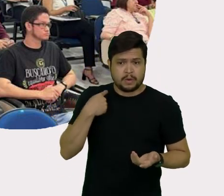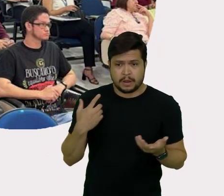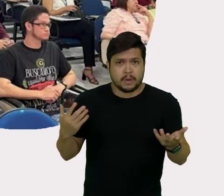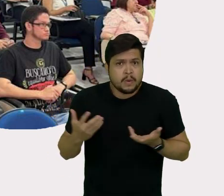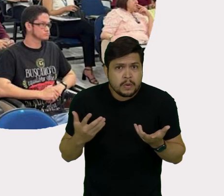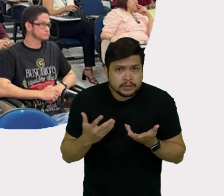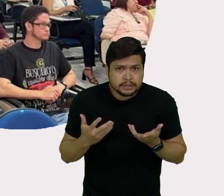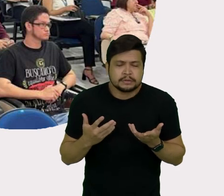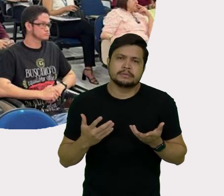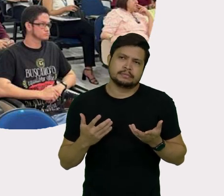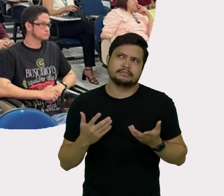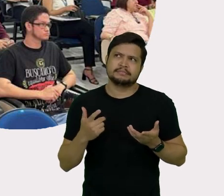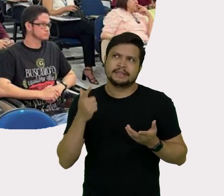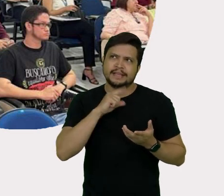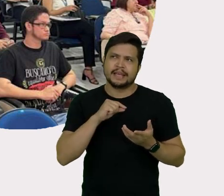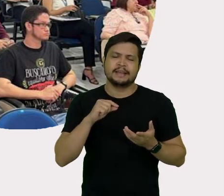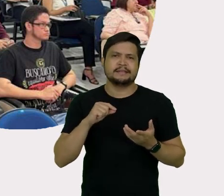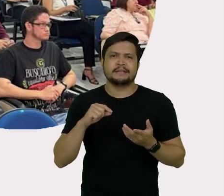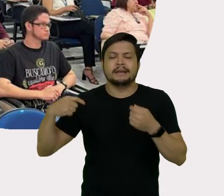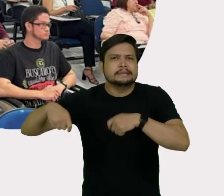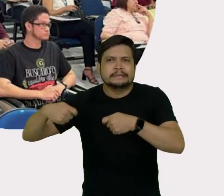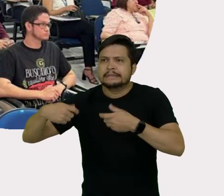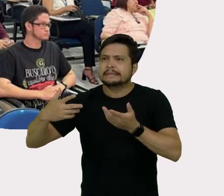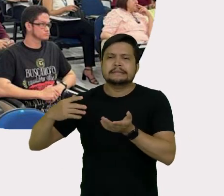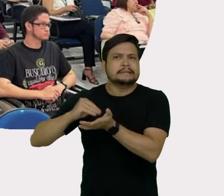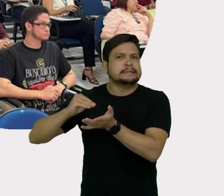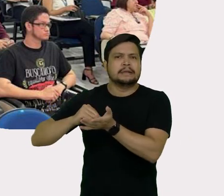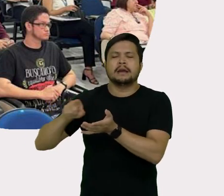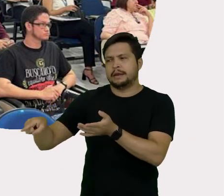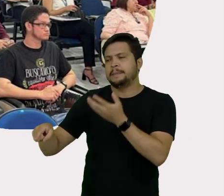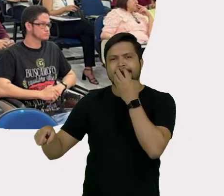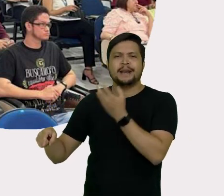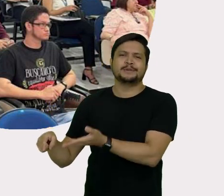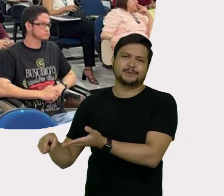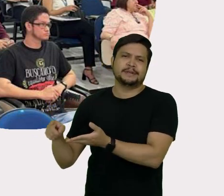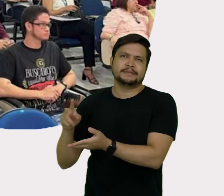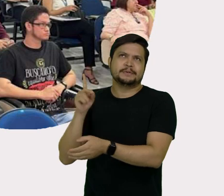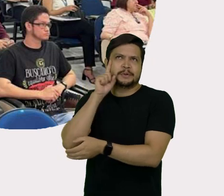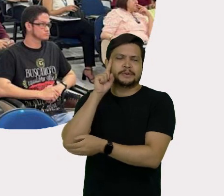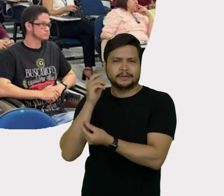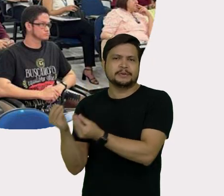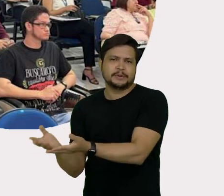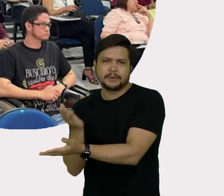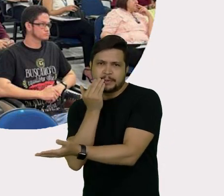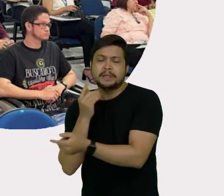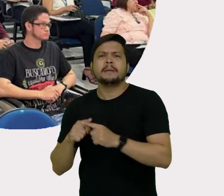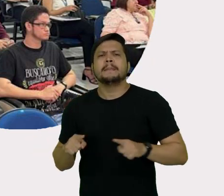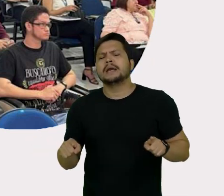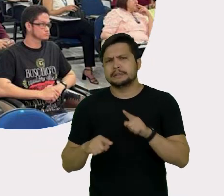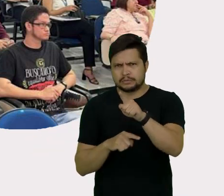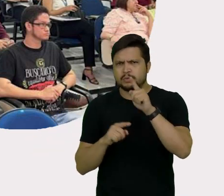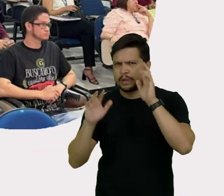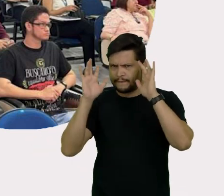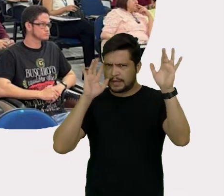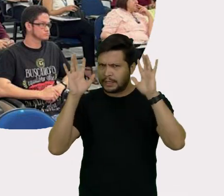existir hoje, quem que eu ia fazer falta? As minhas cachorras, que eu tenho que dar comida para elas todo dia. Mas olha, o que é que